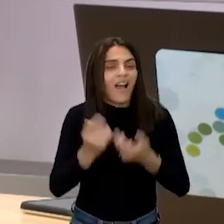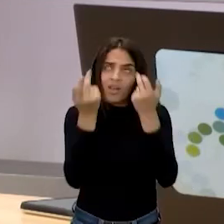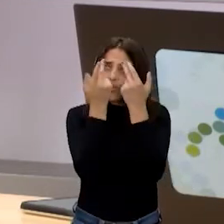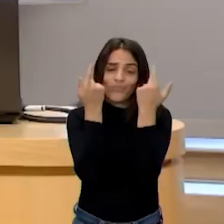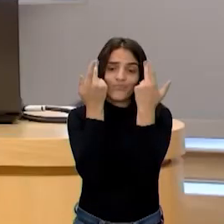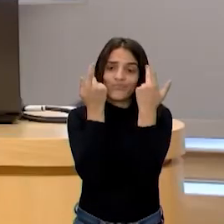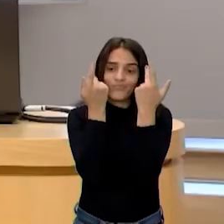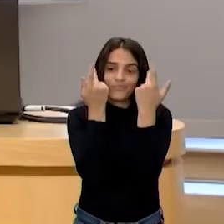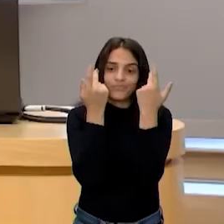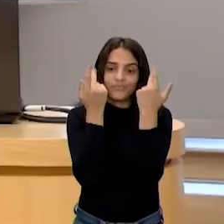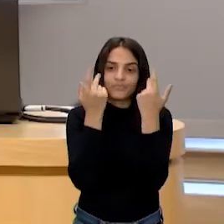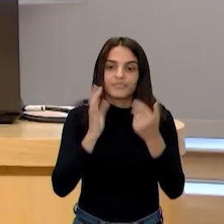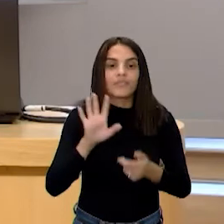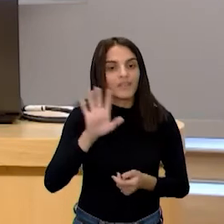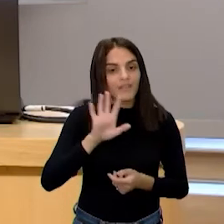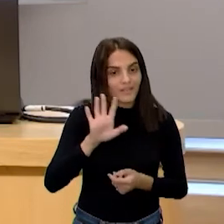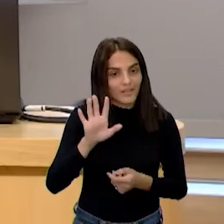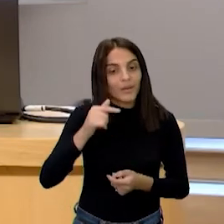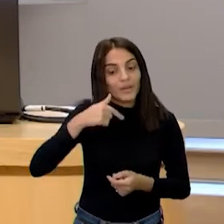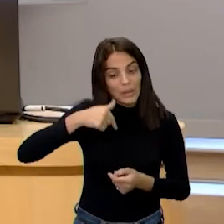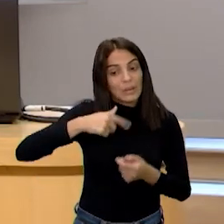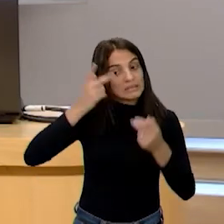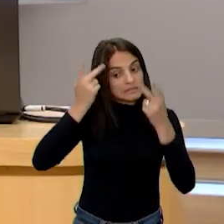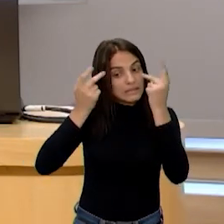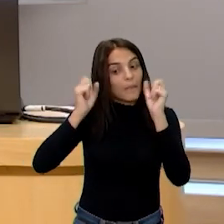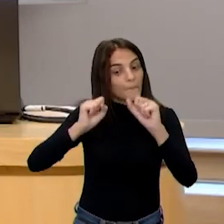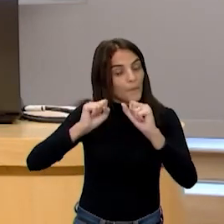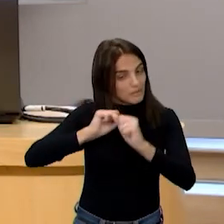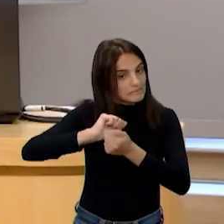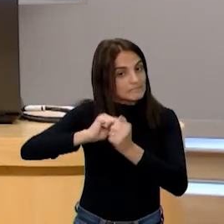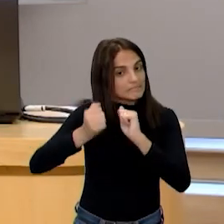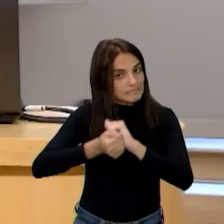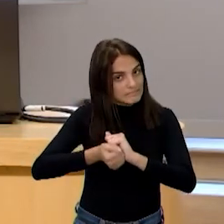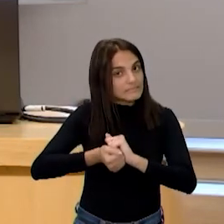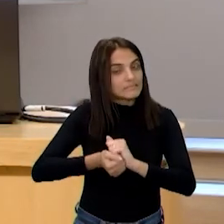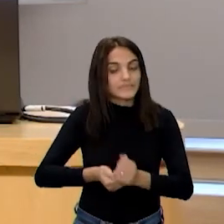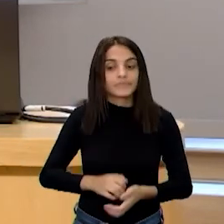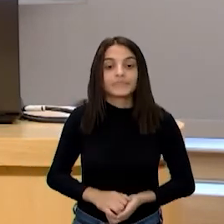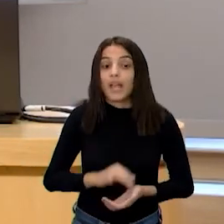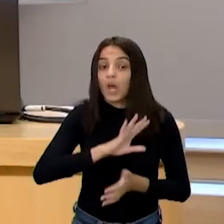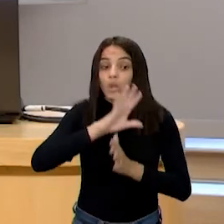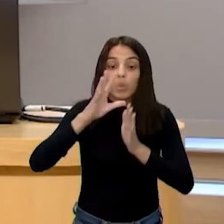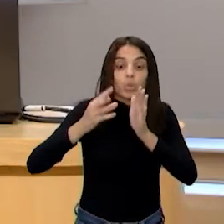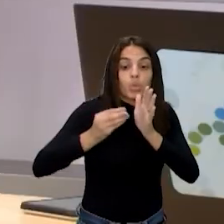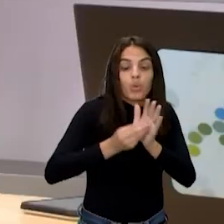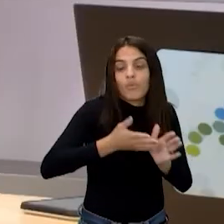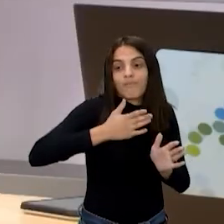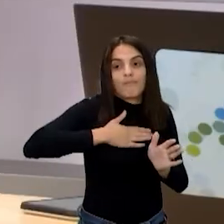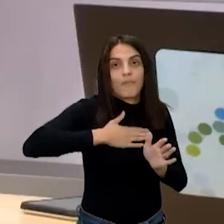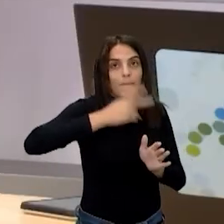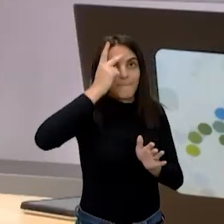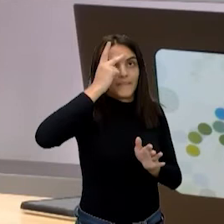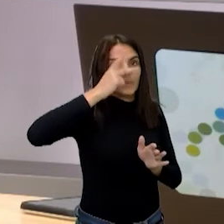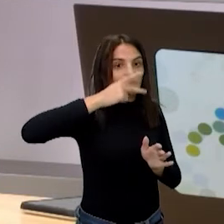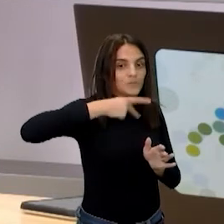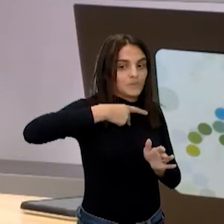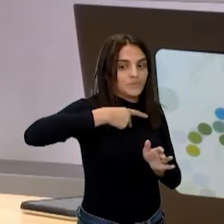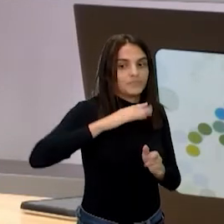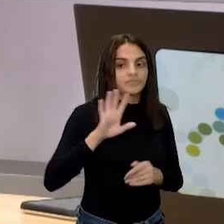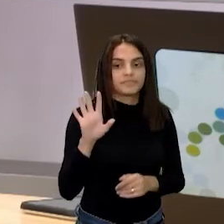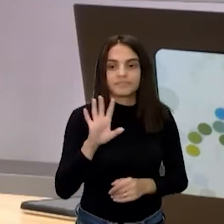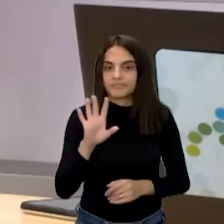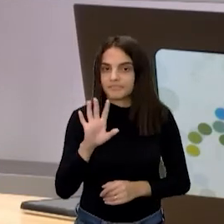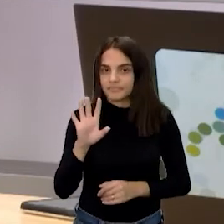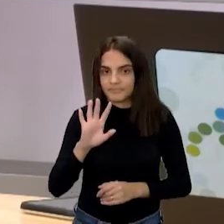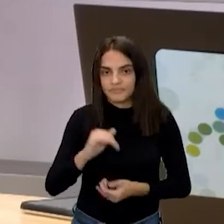agora, né, Pro? Mas o nosso normal pode estar sendo manipulado, né? E a gente está achando que é tudo do nosso gosto, é a gente que está